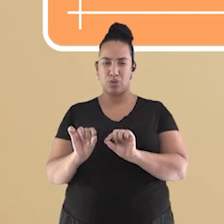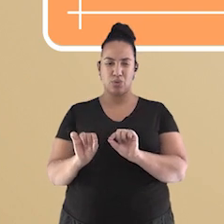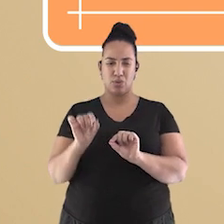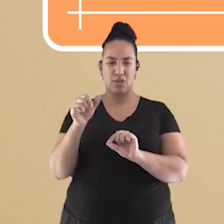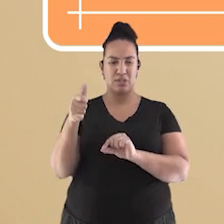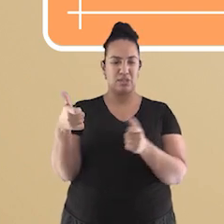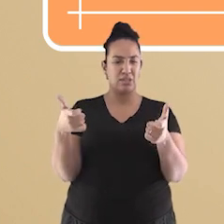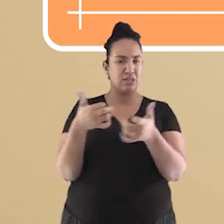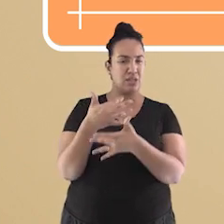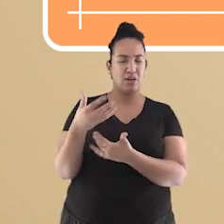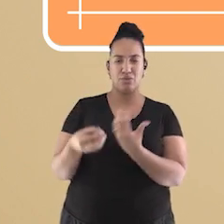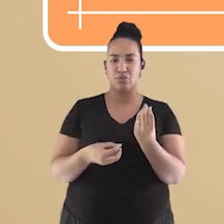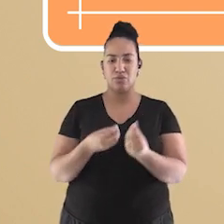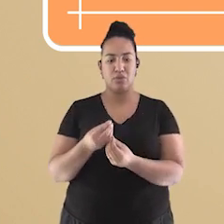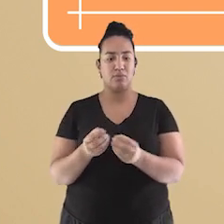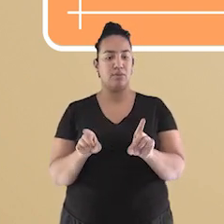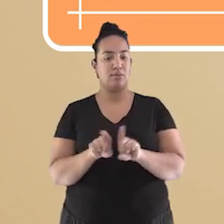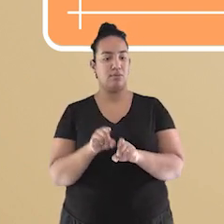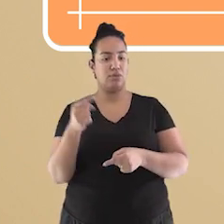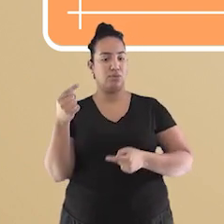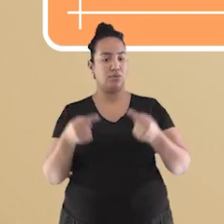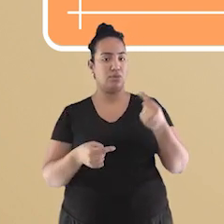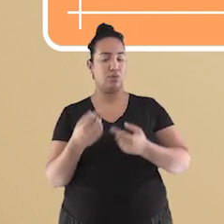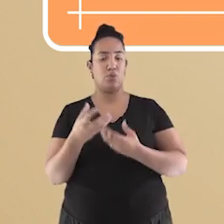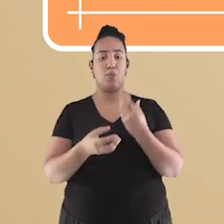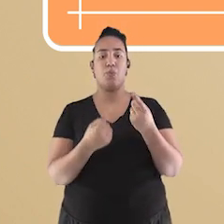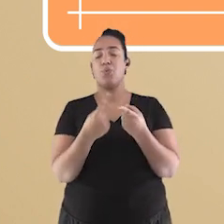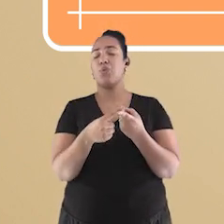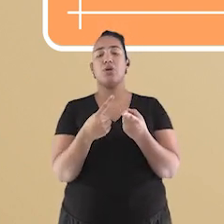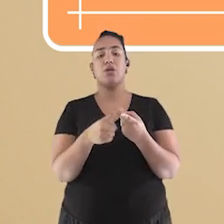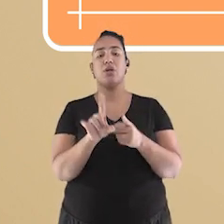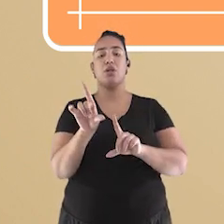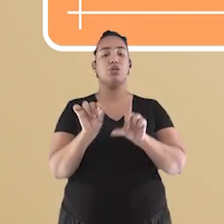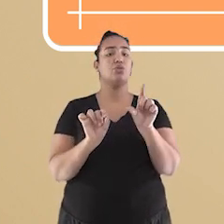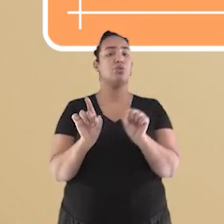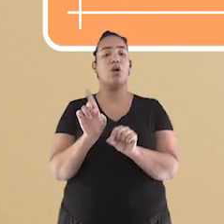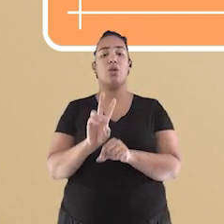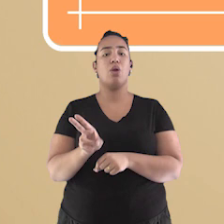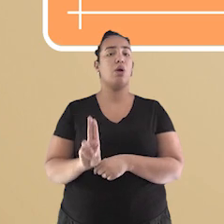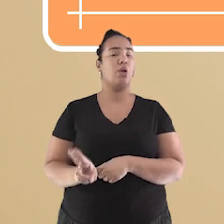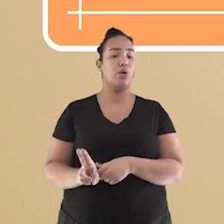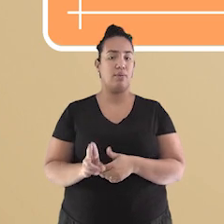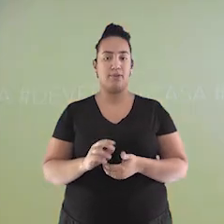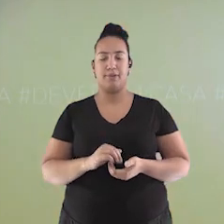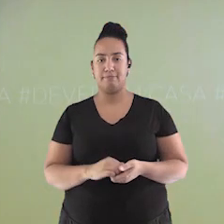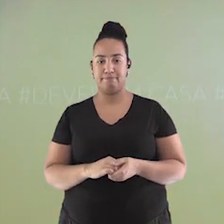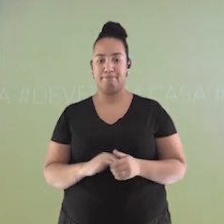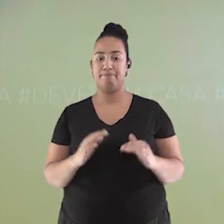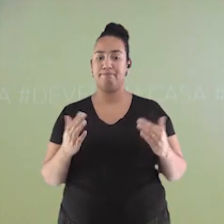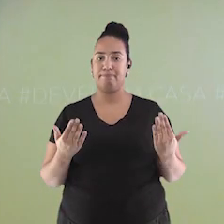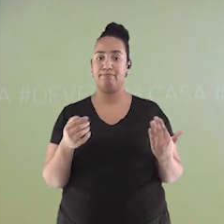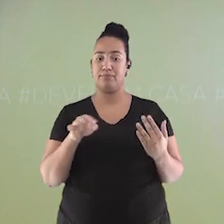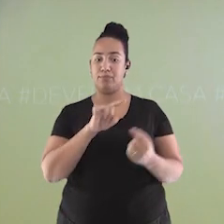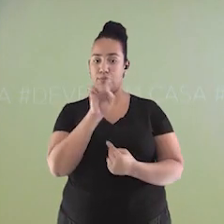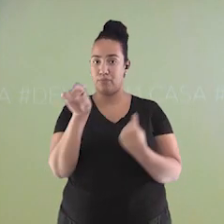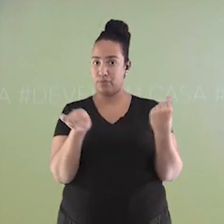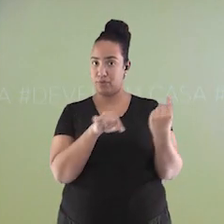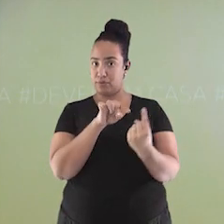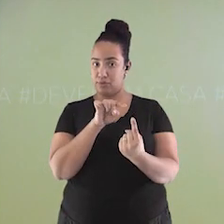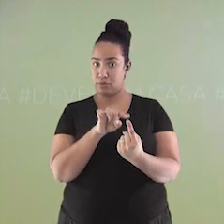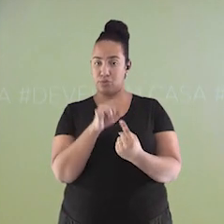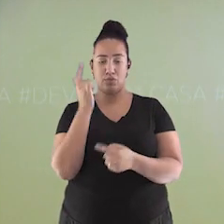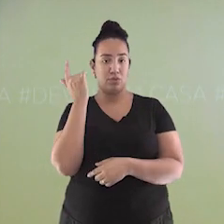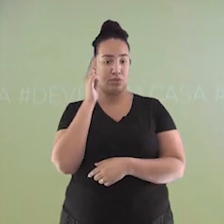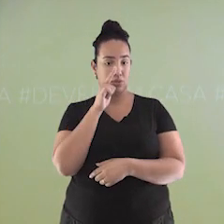lugares da cidade, discutindo os critérios de escolha para tais nomes. Para cumprir esse